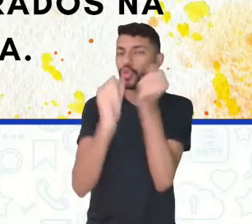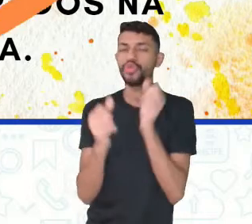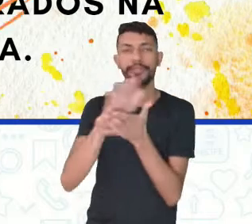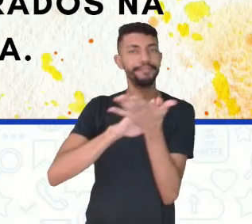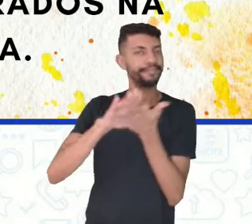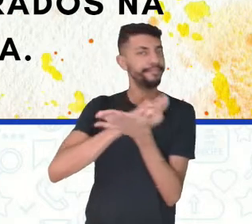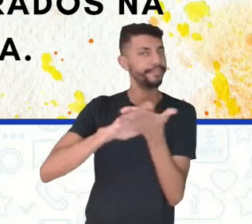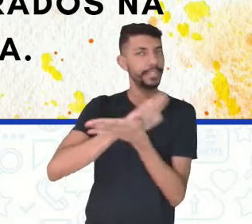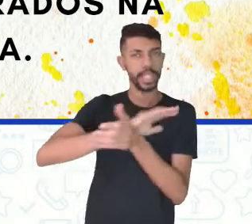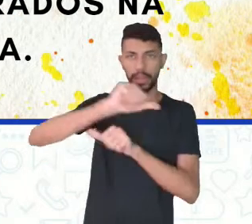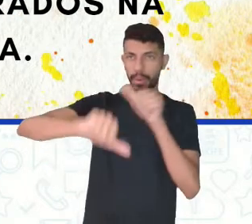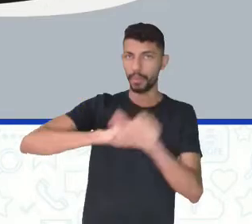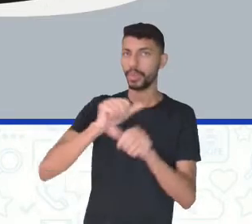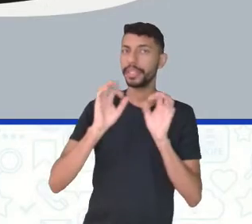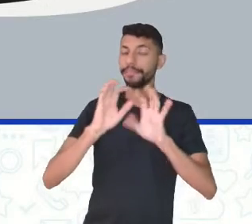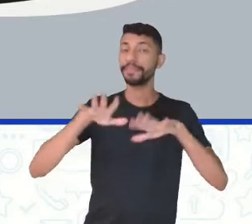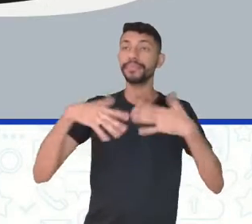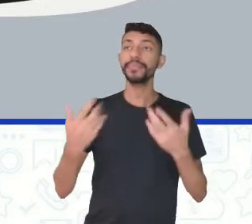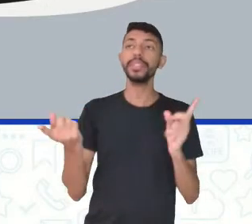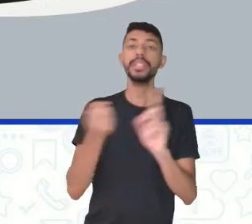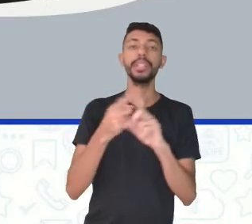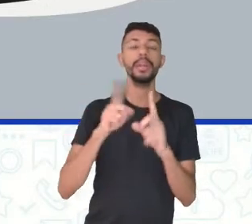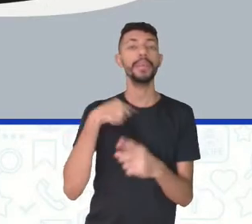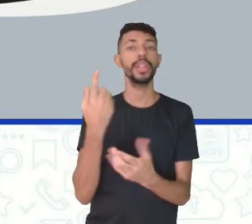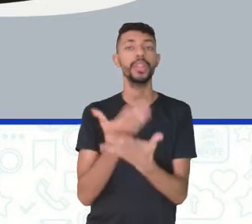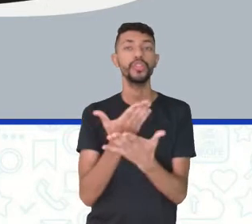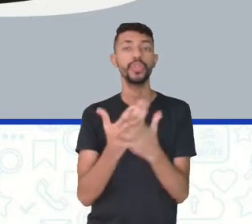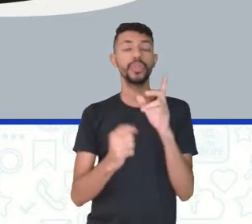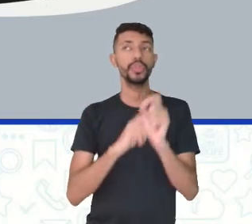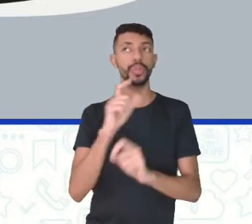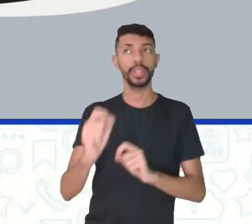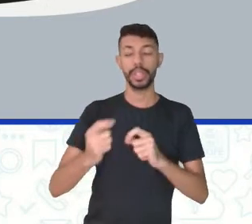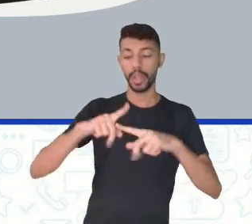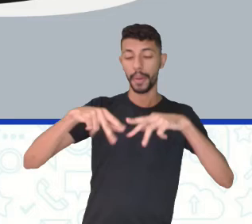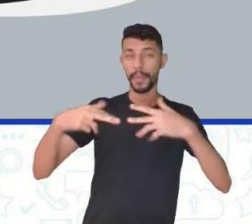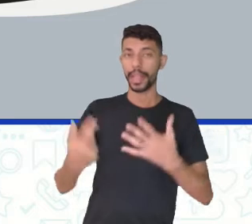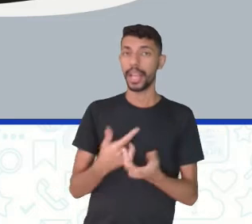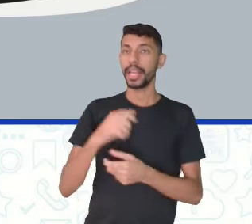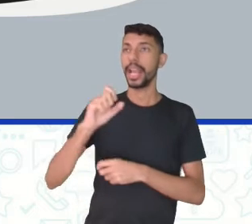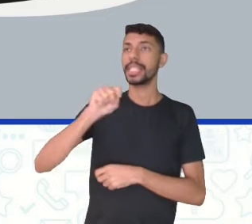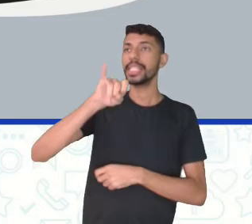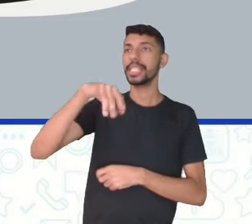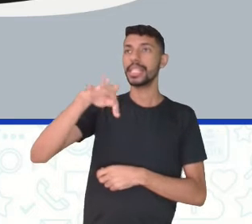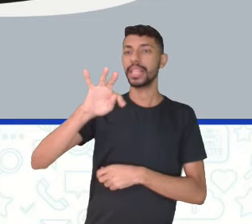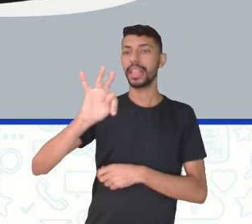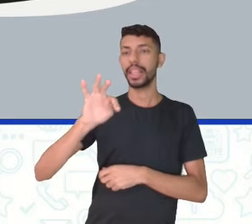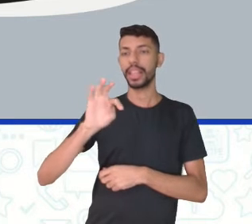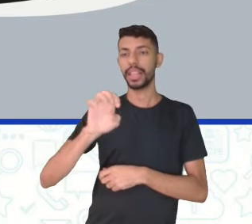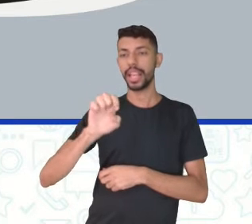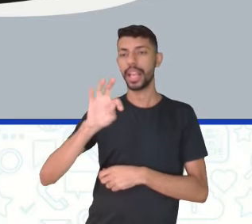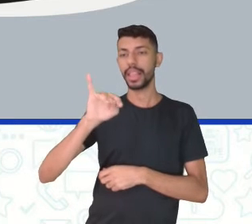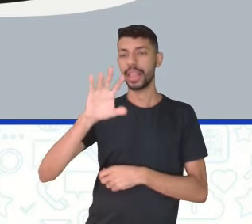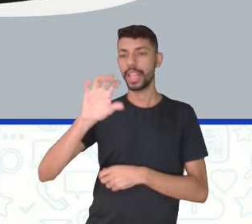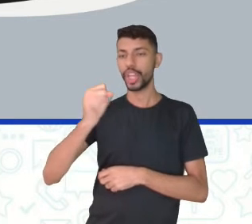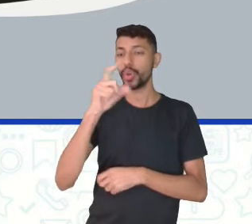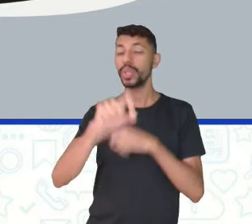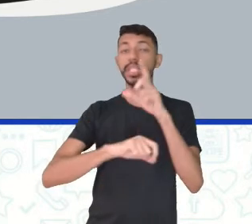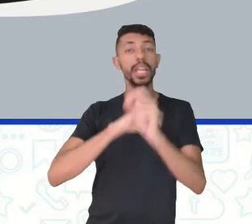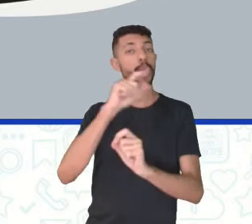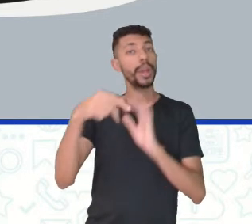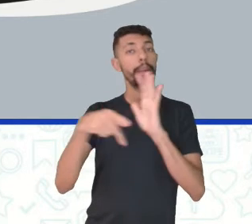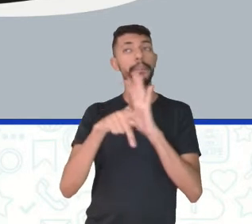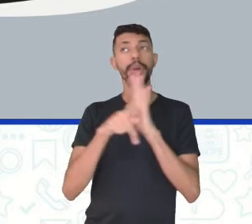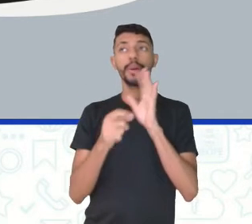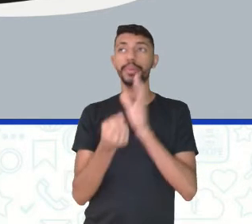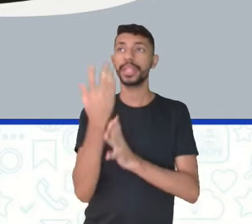de modificação. Aqui vimos também que os materiais sintéticos são materiais produzidos pelo homem de